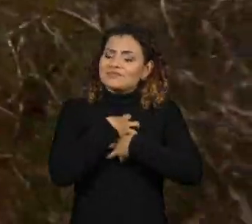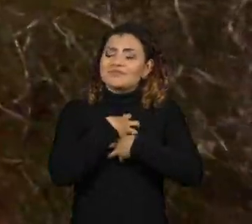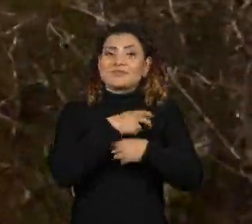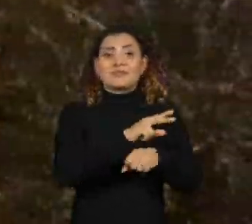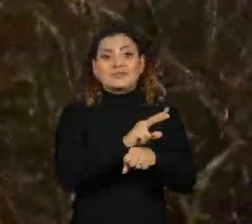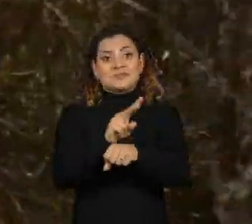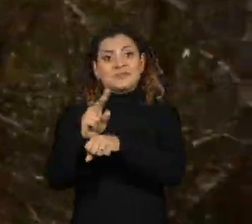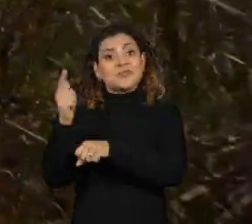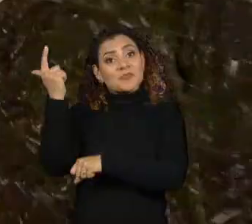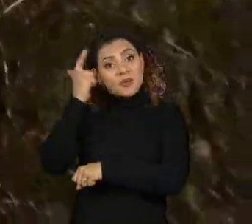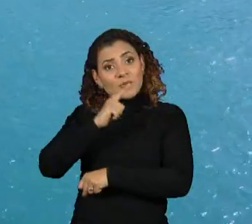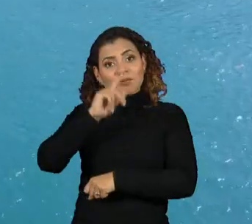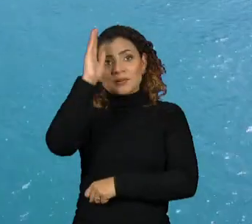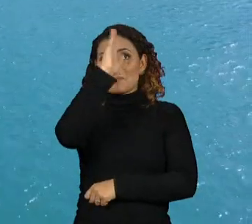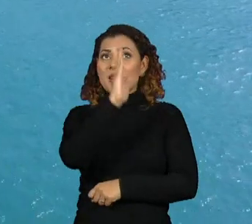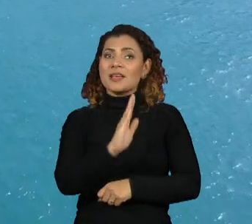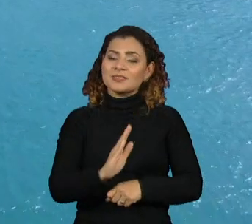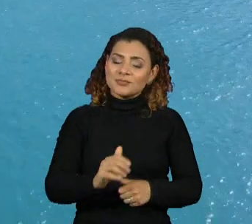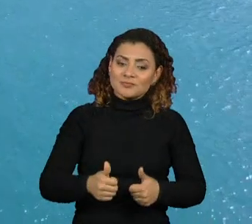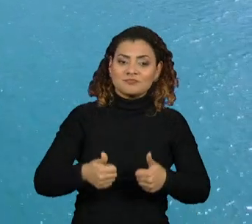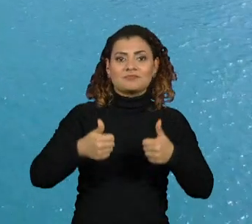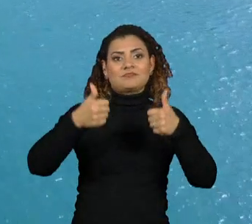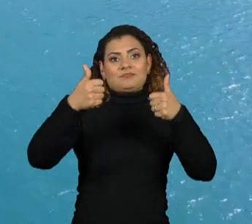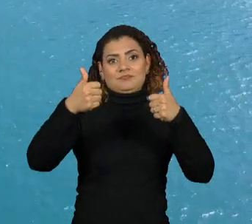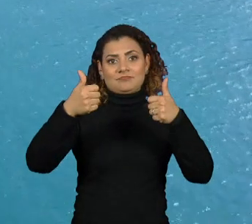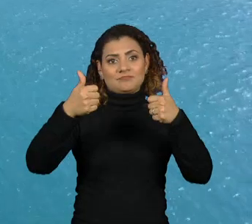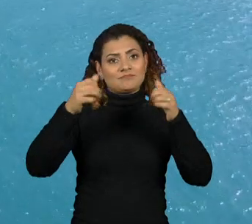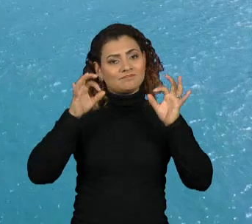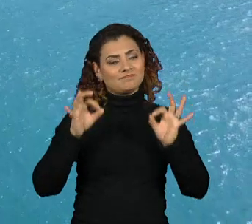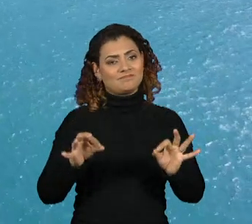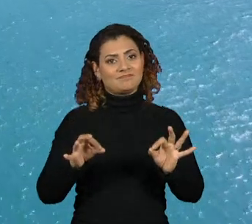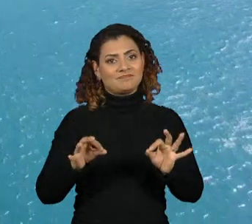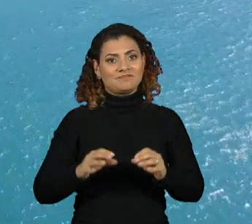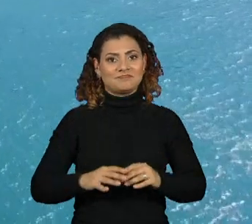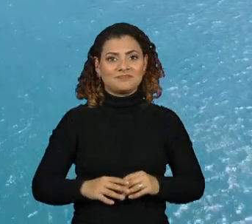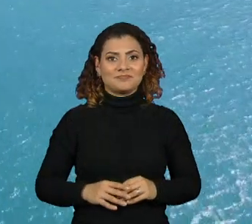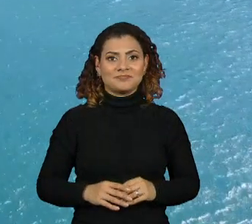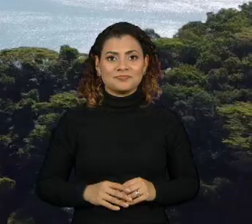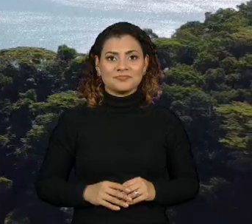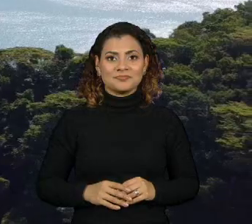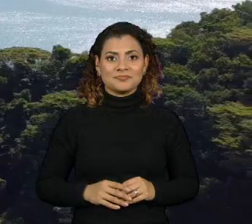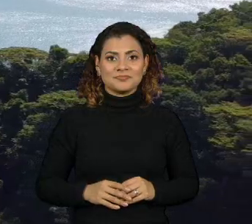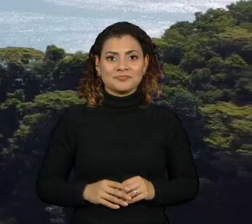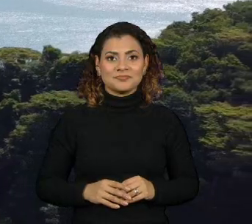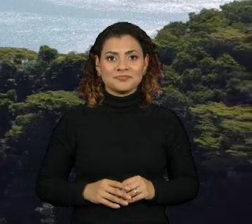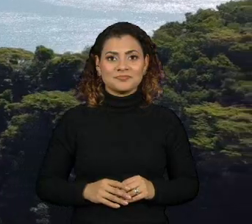Só assim esse país será um lugar melhor, não tenho dúvidas.